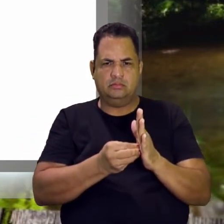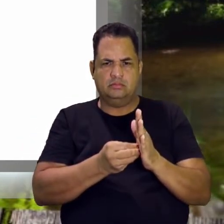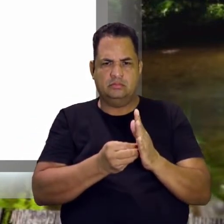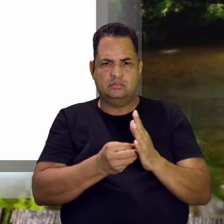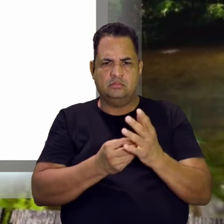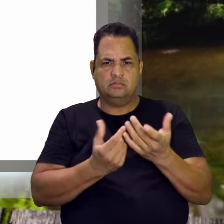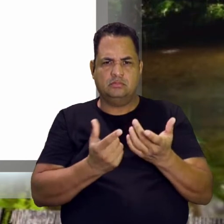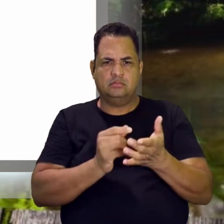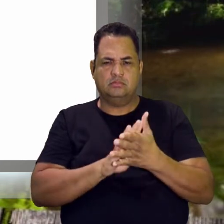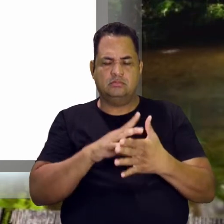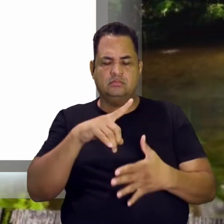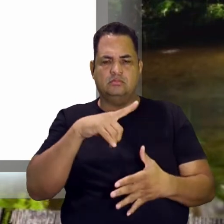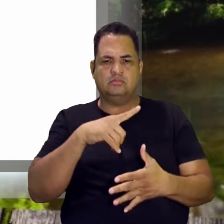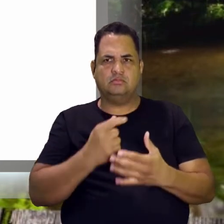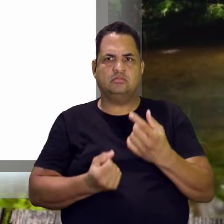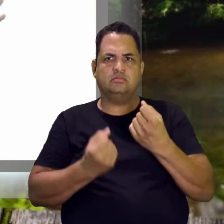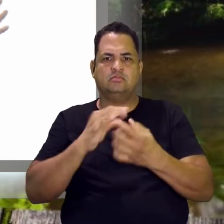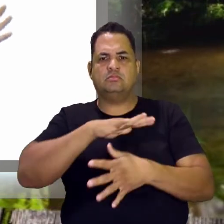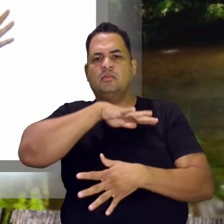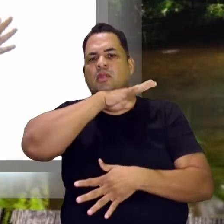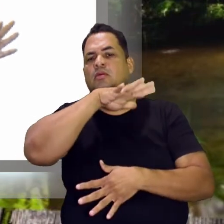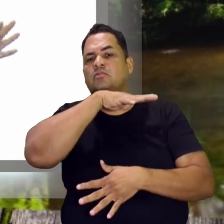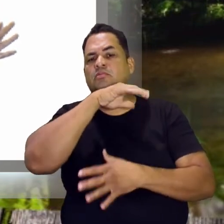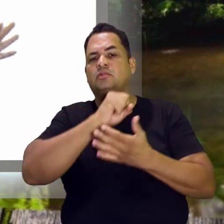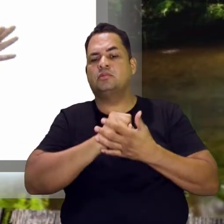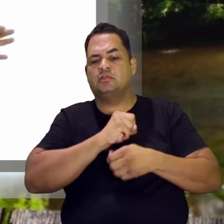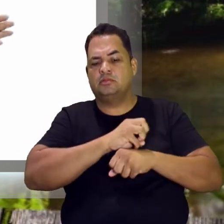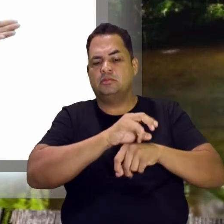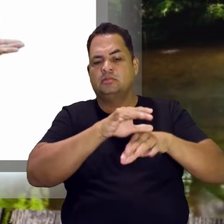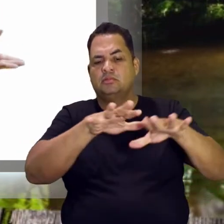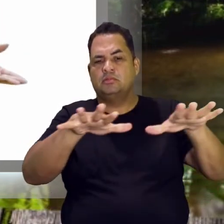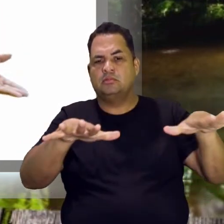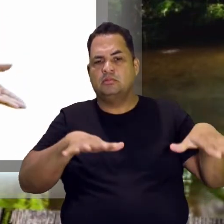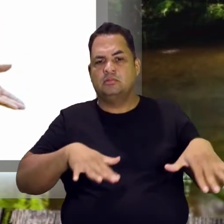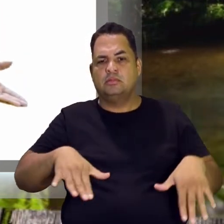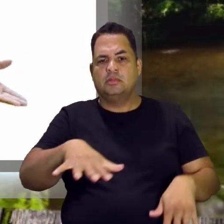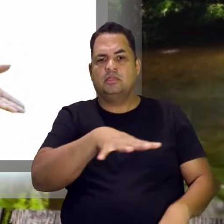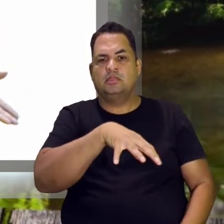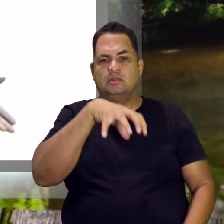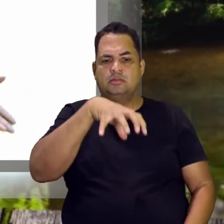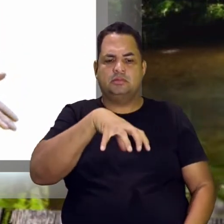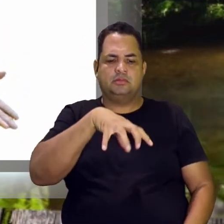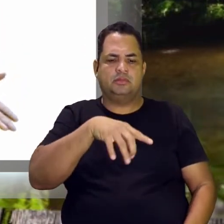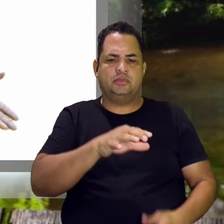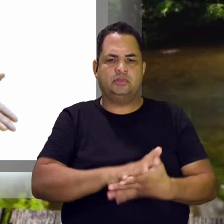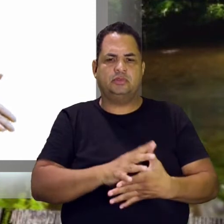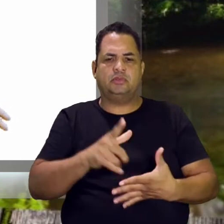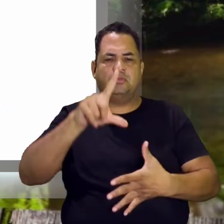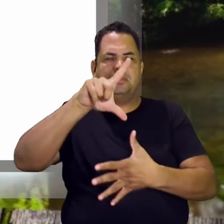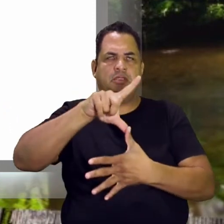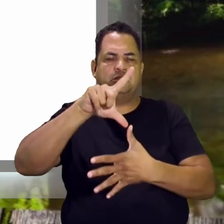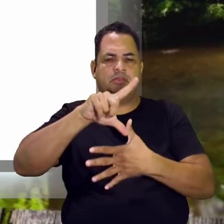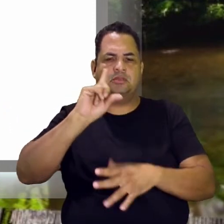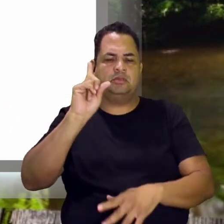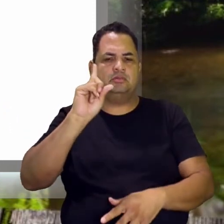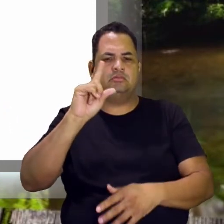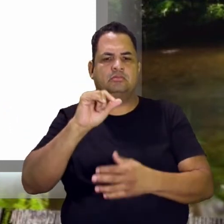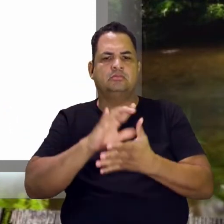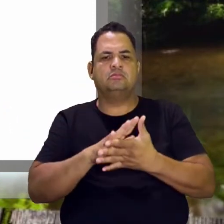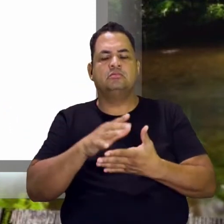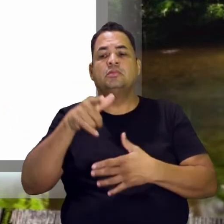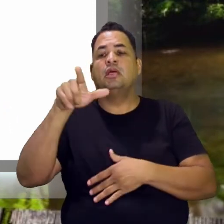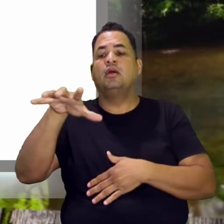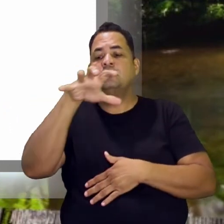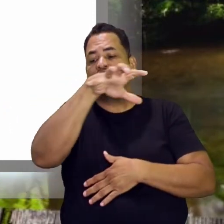têm uma distribuição muito abrangente. Não vão estar só aqui na América Latina, não, tá? Então, eles não podem estar